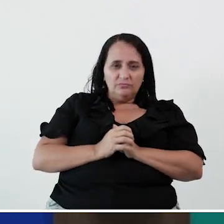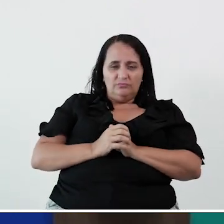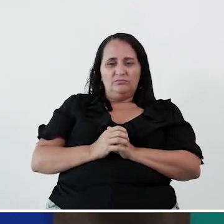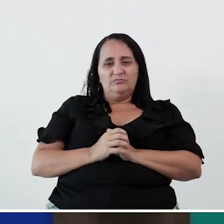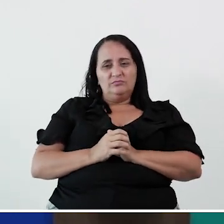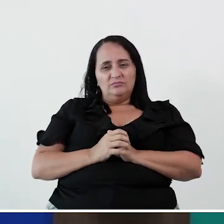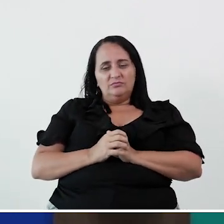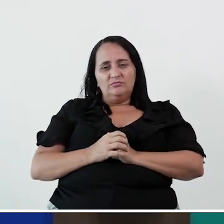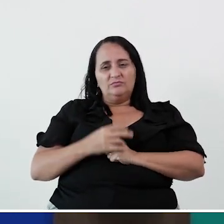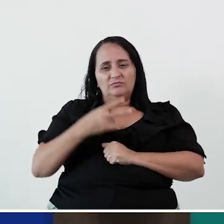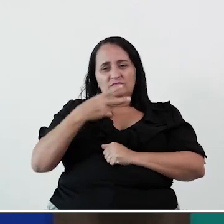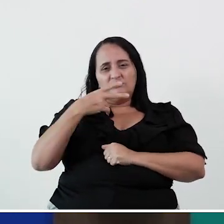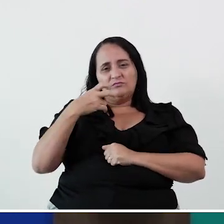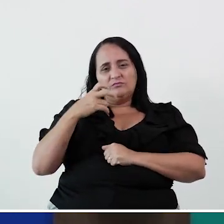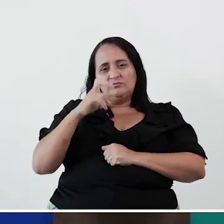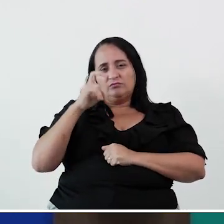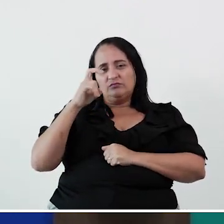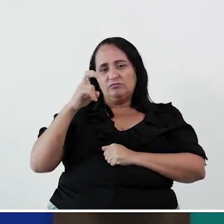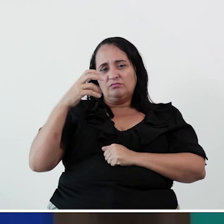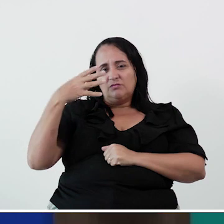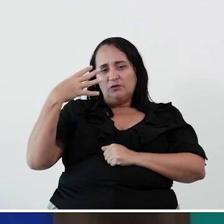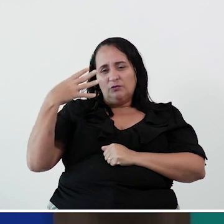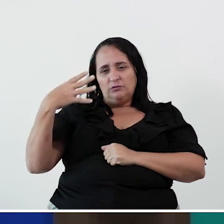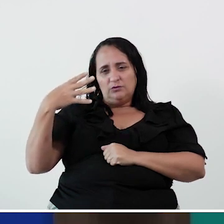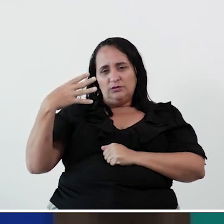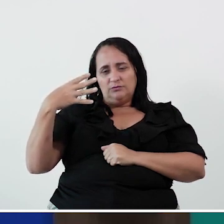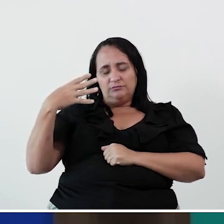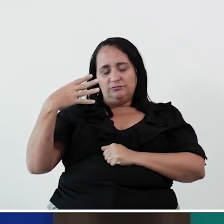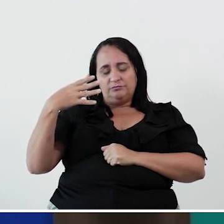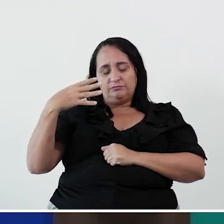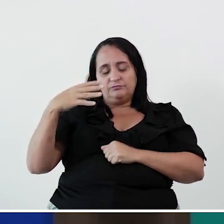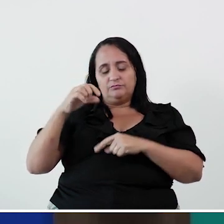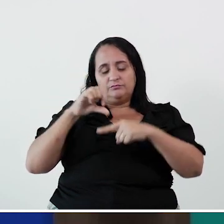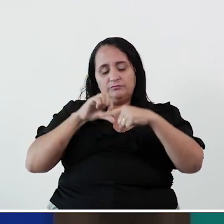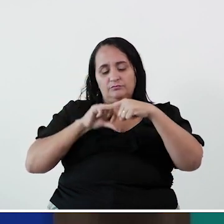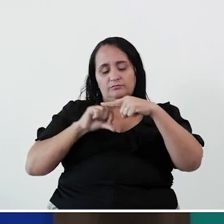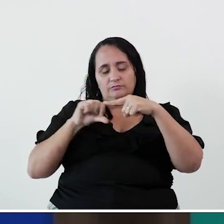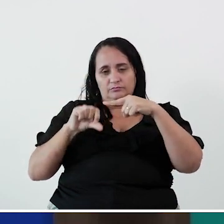54. 2 algarismos, 99.